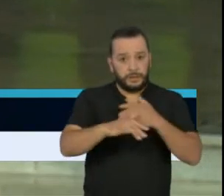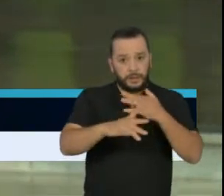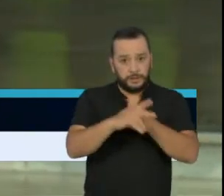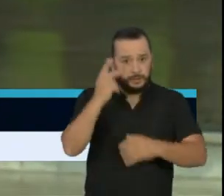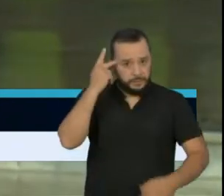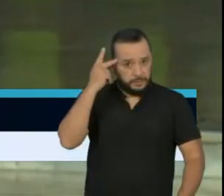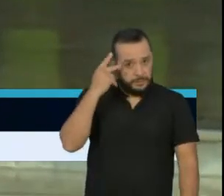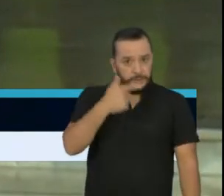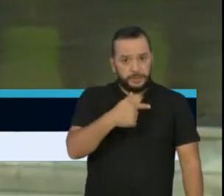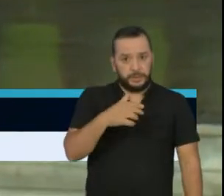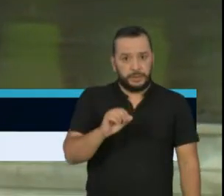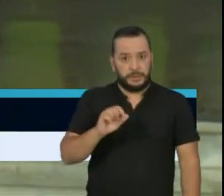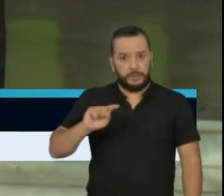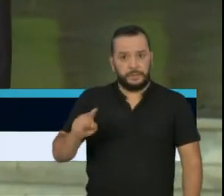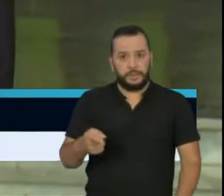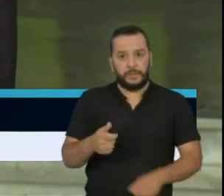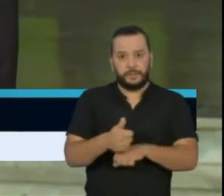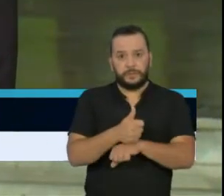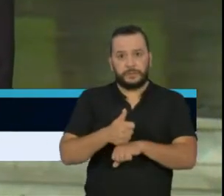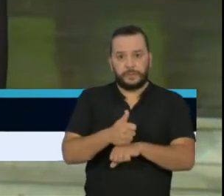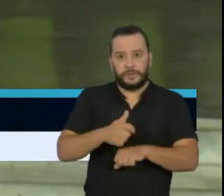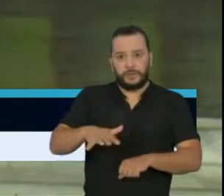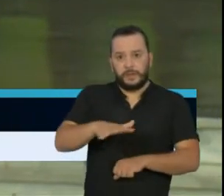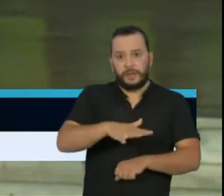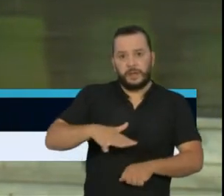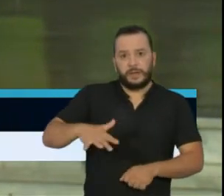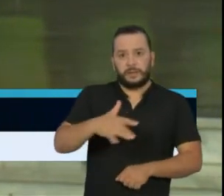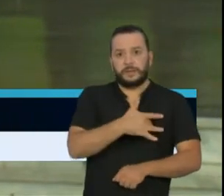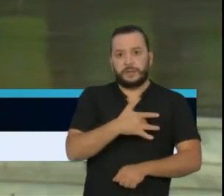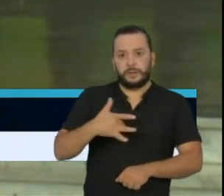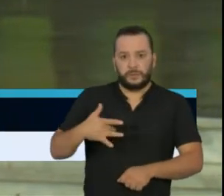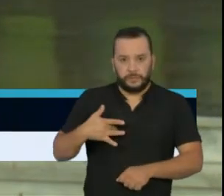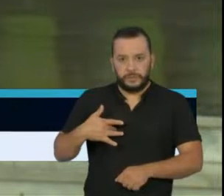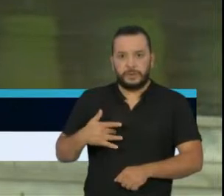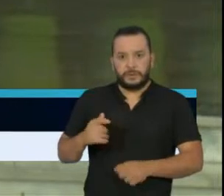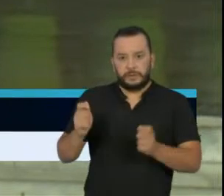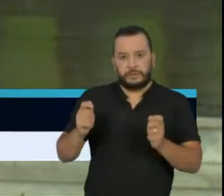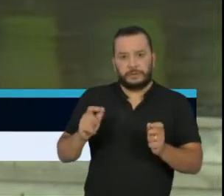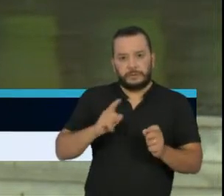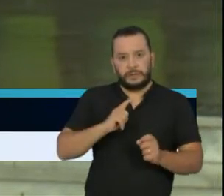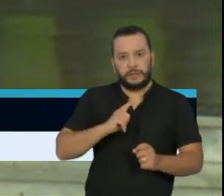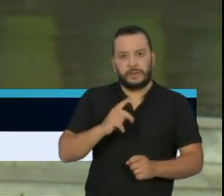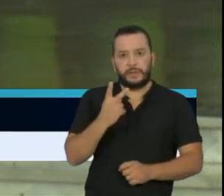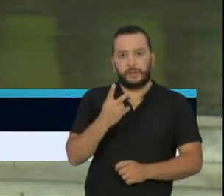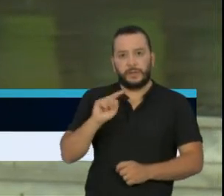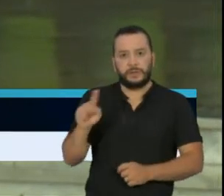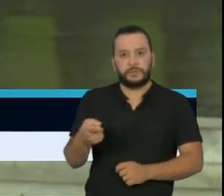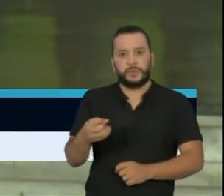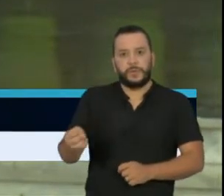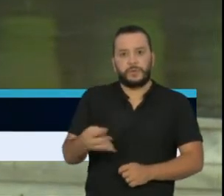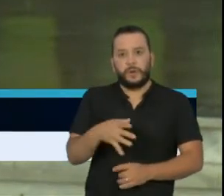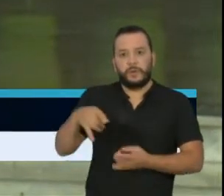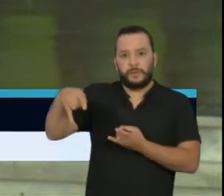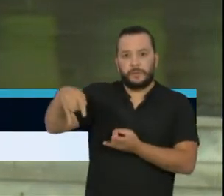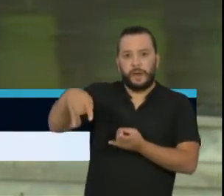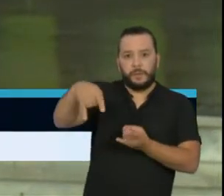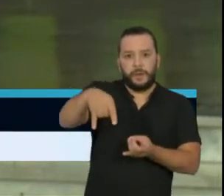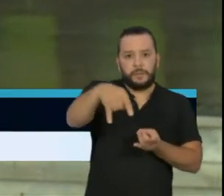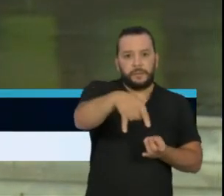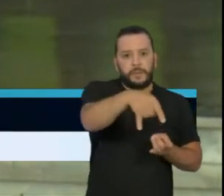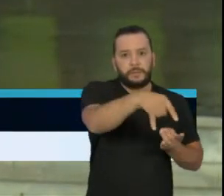área da saúde. Já viabilizamos 2.000 novos leitos.